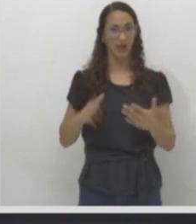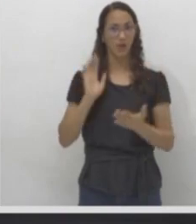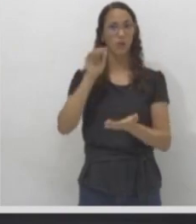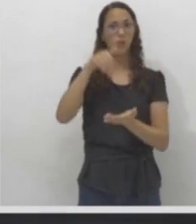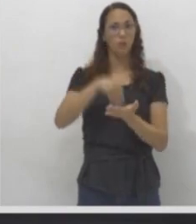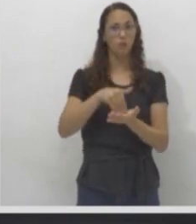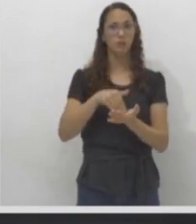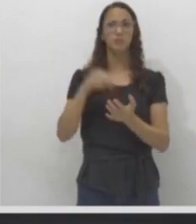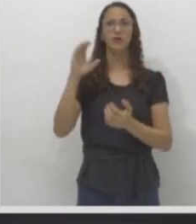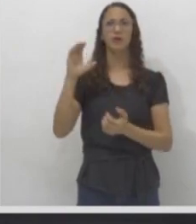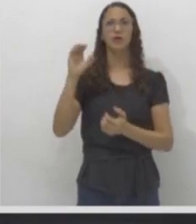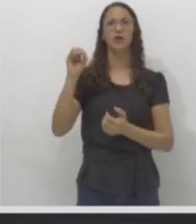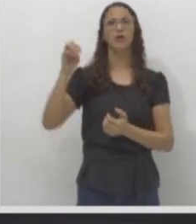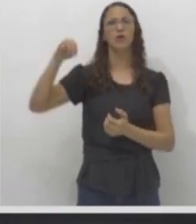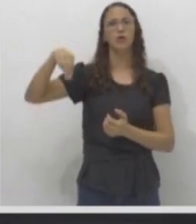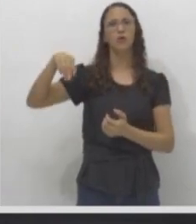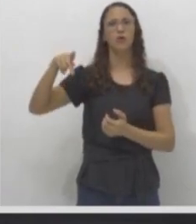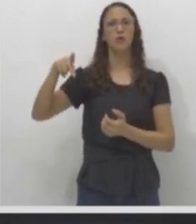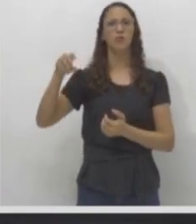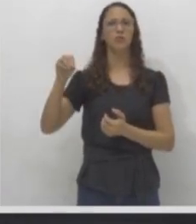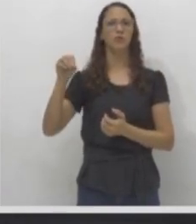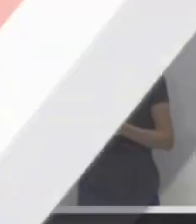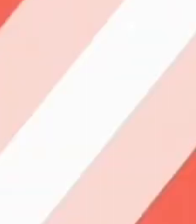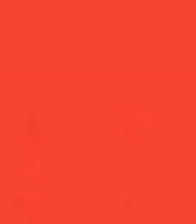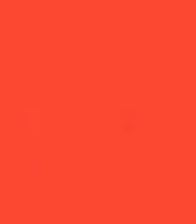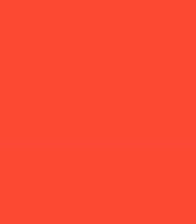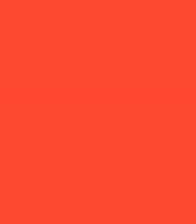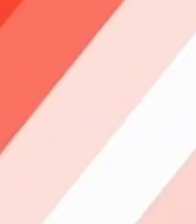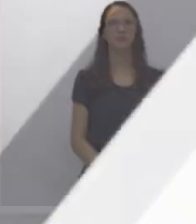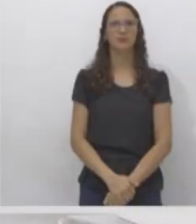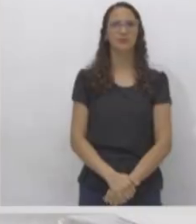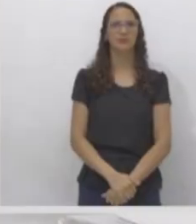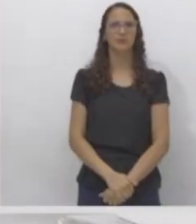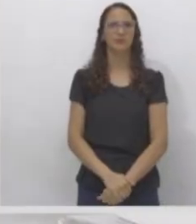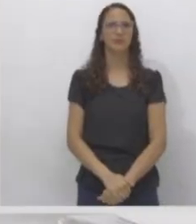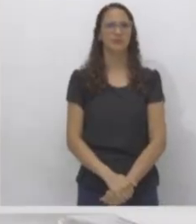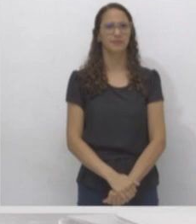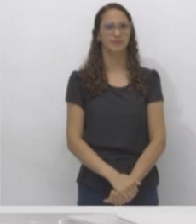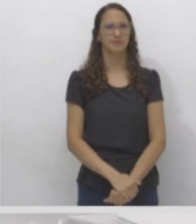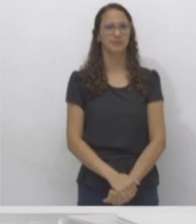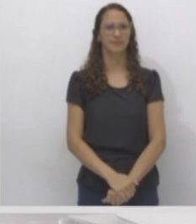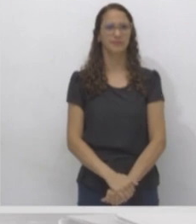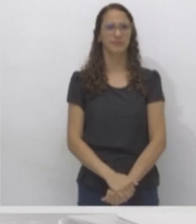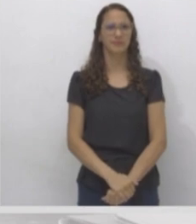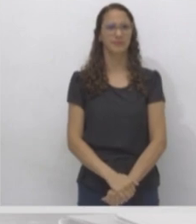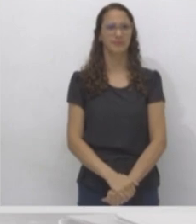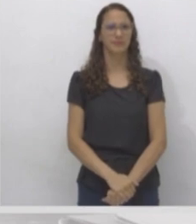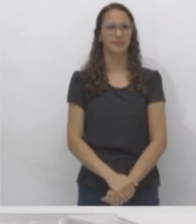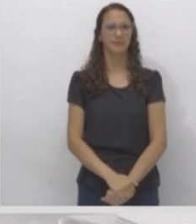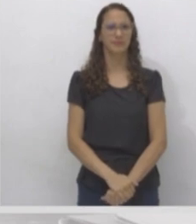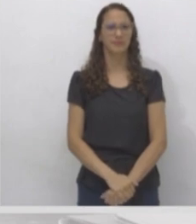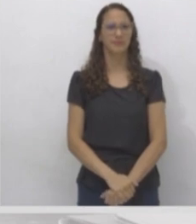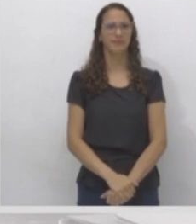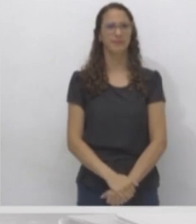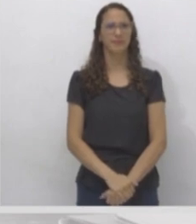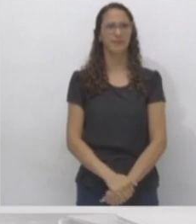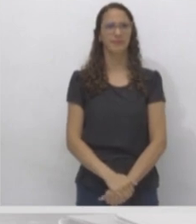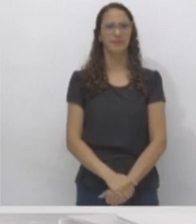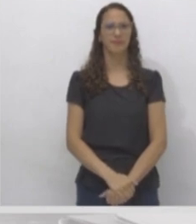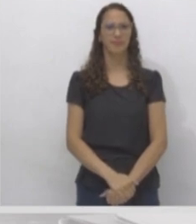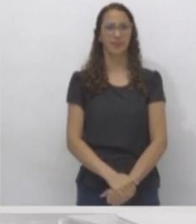a composição do numeral. Vamos acompanhar. A terceira e última representação